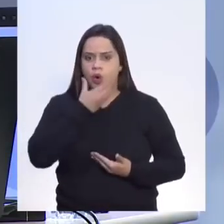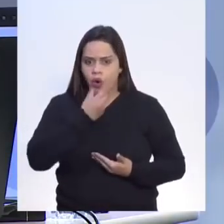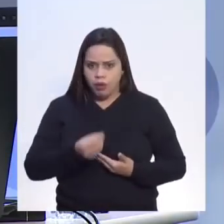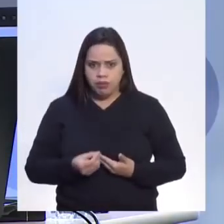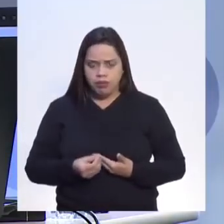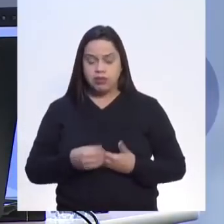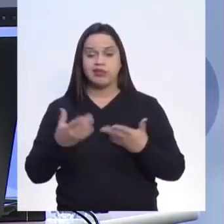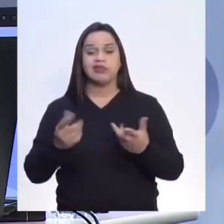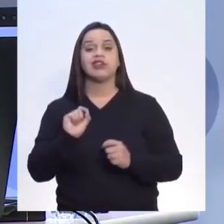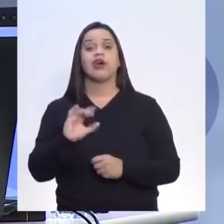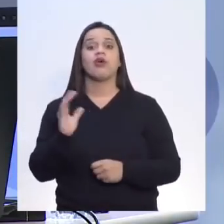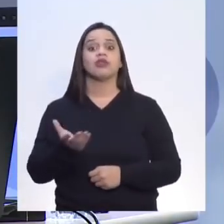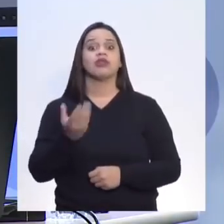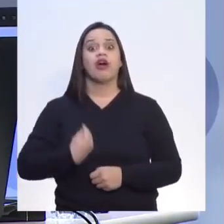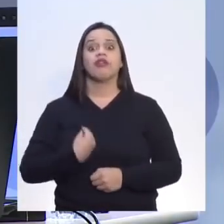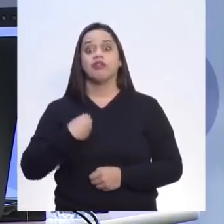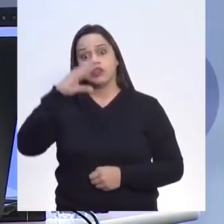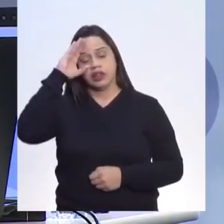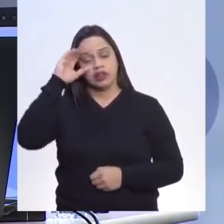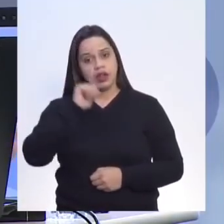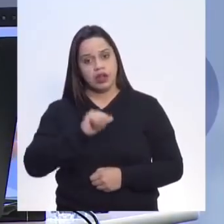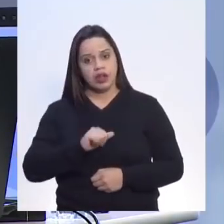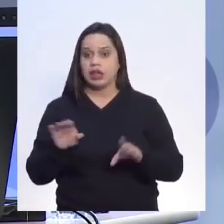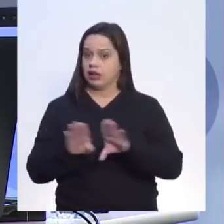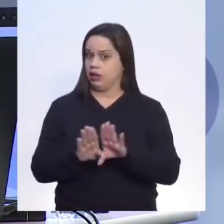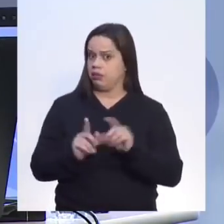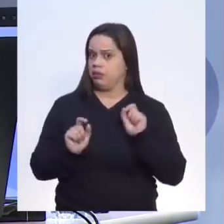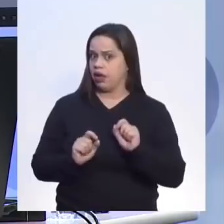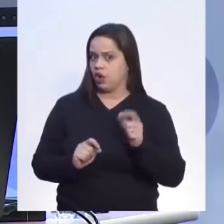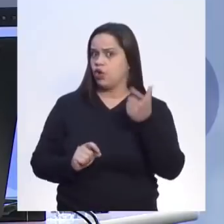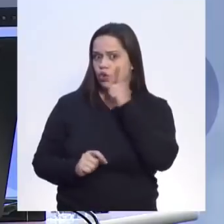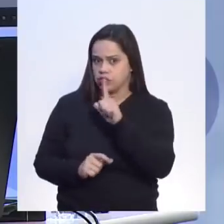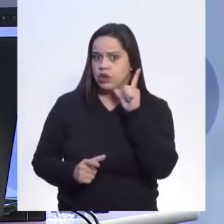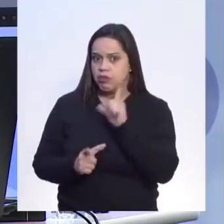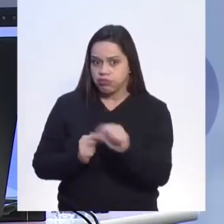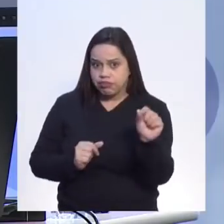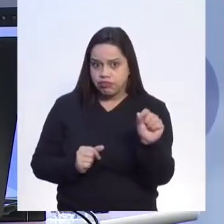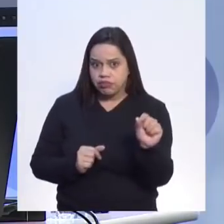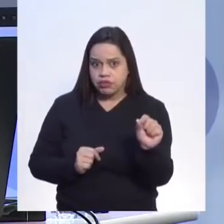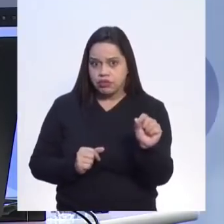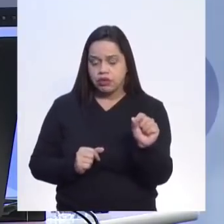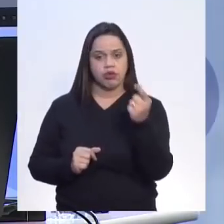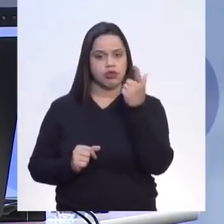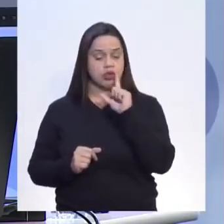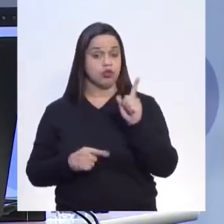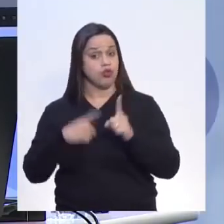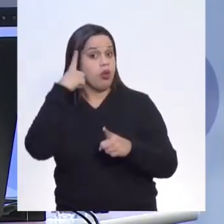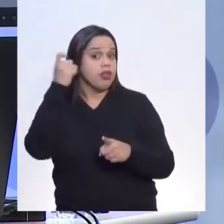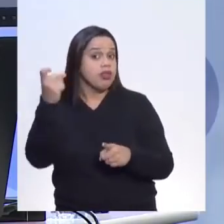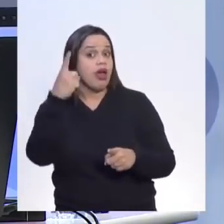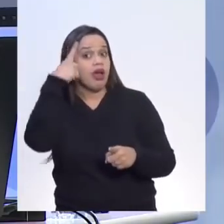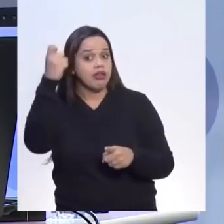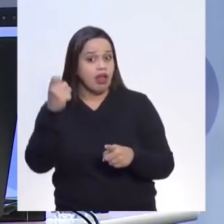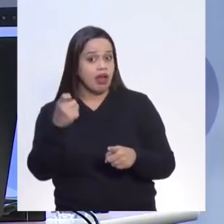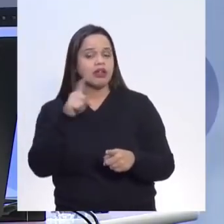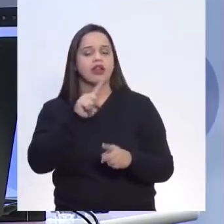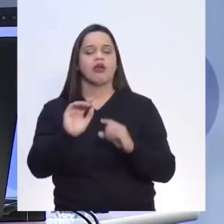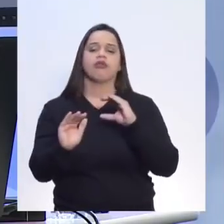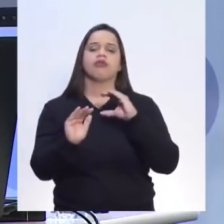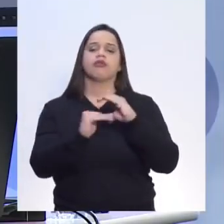Anastácia? E aí, será que eles conseguiram fugir? Porque também não ficou claro, né, Andréia? Tudo hipótese. Então, eu pretendo aí que vocês me